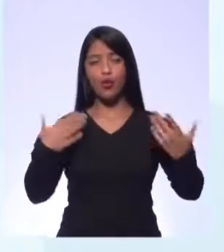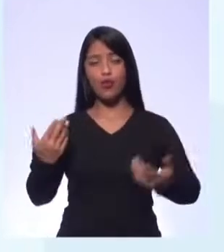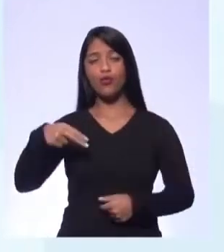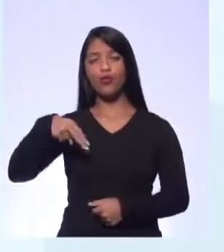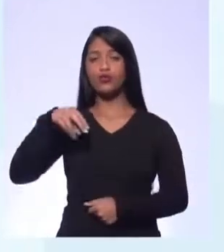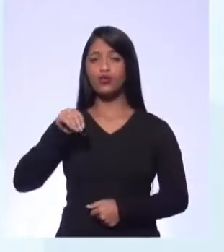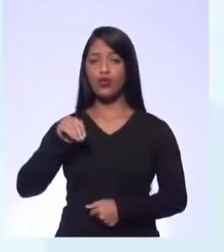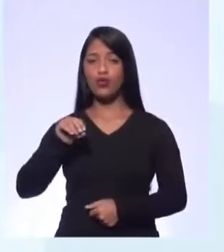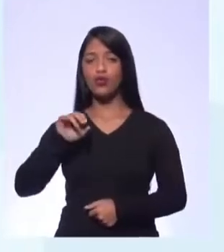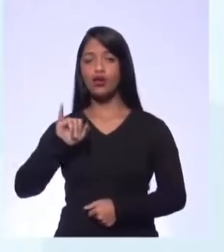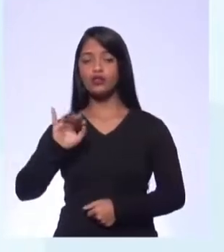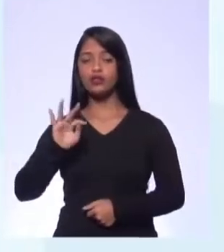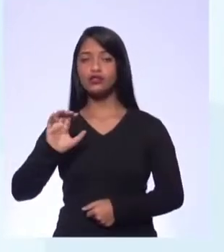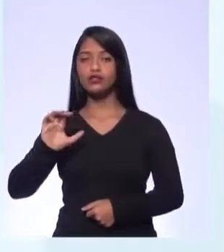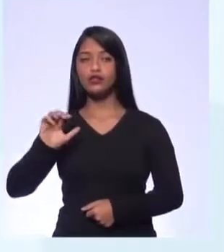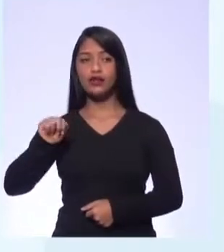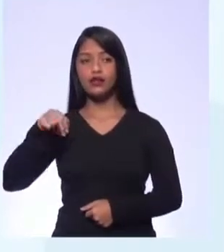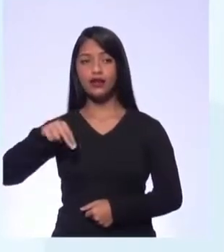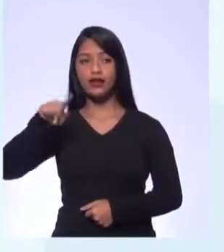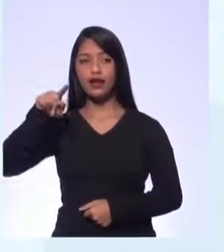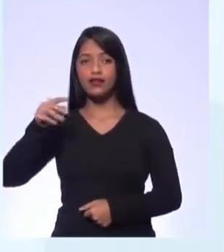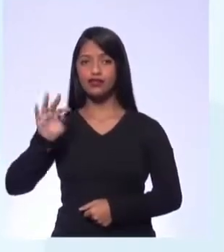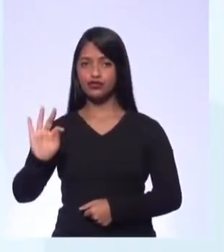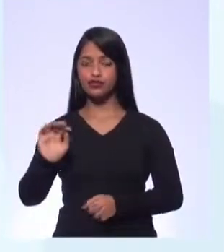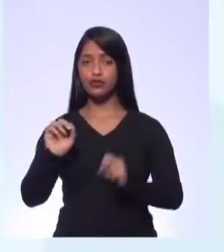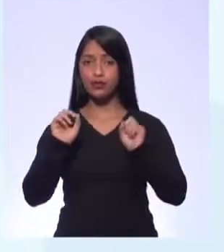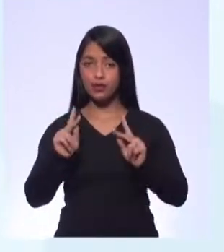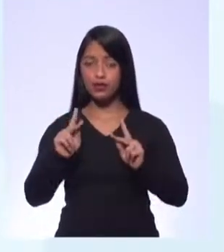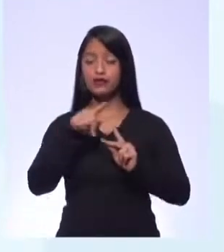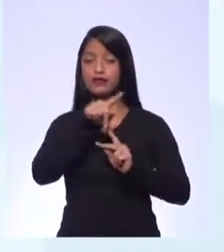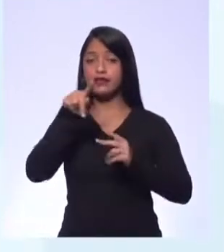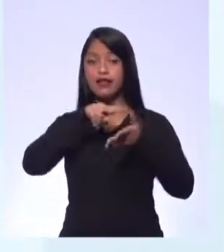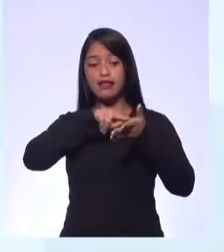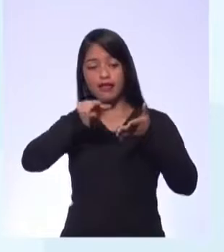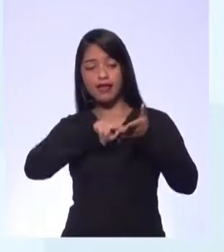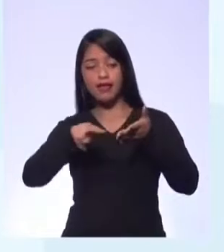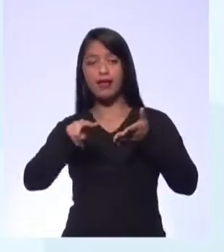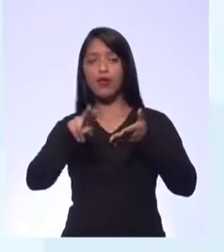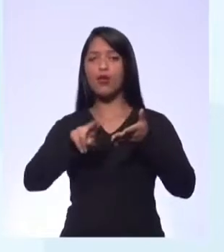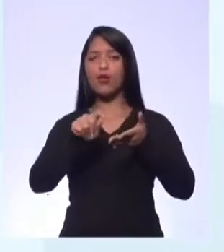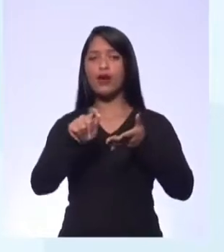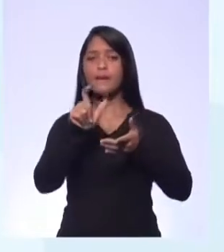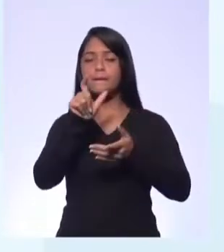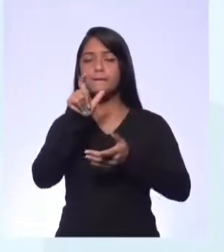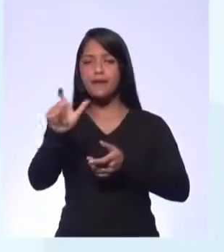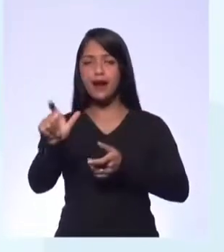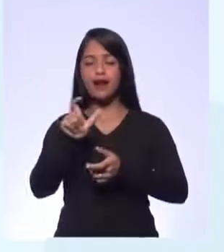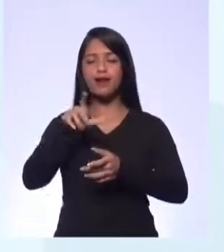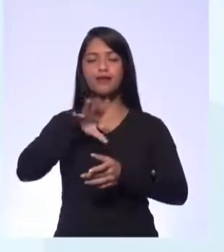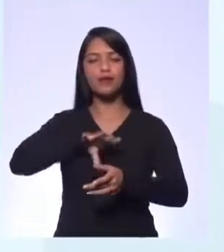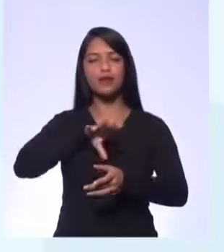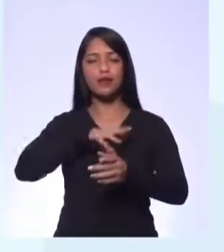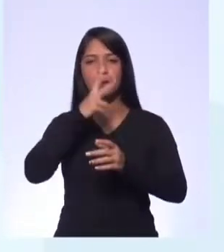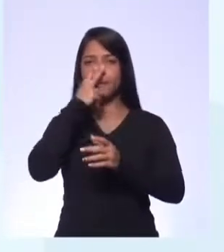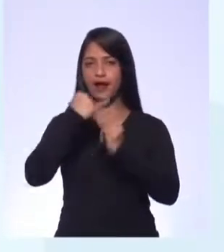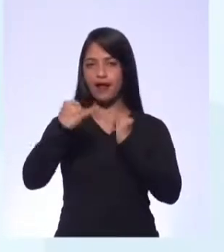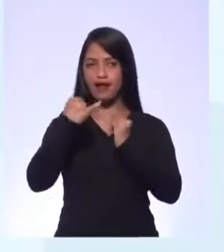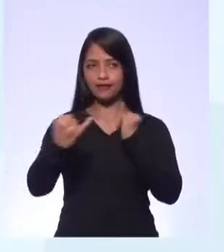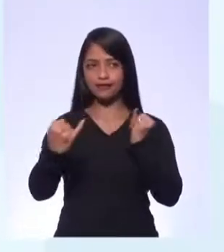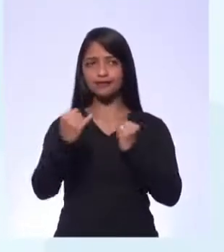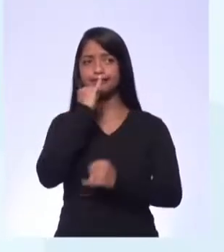resposta. Você vai fazer a leitura da pergunta usando os cognatos. Por exemplo, climate change, você já sabe que é mudança